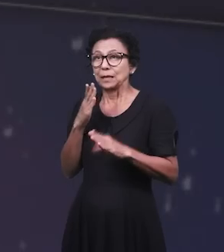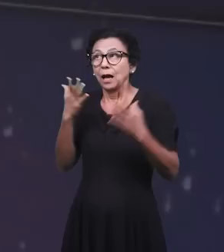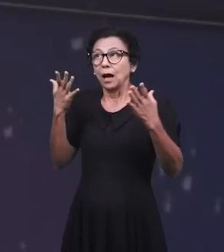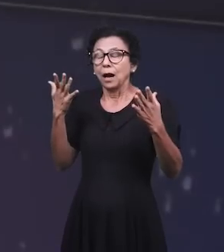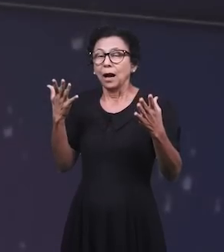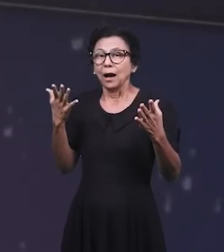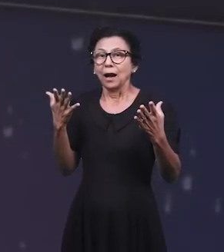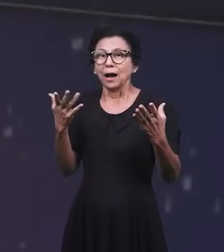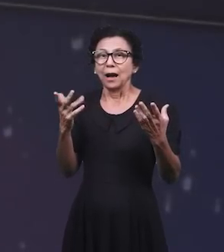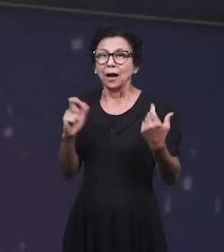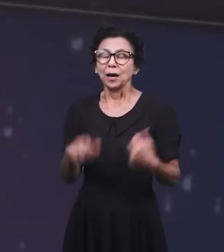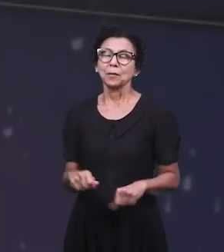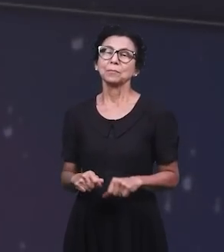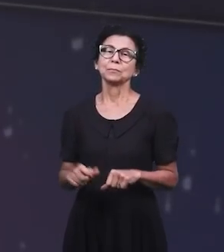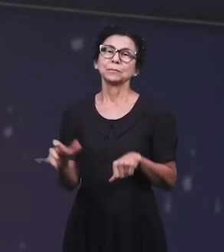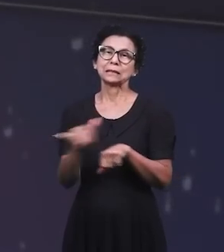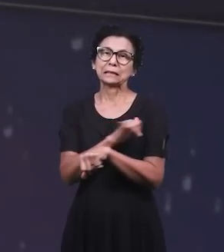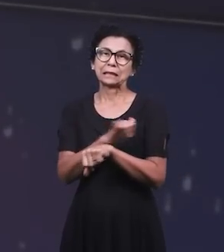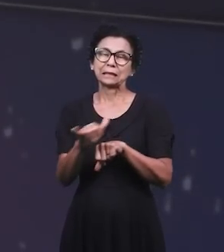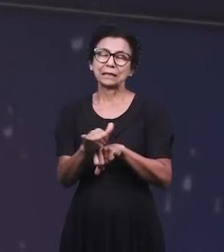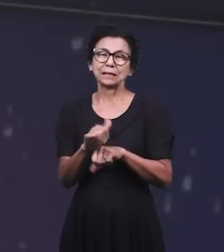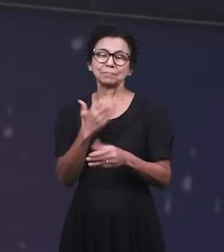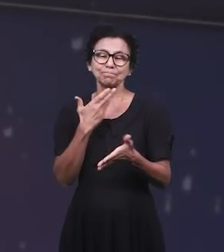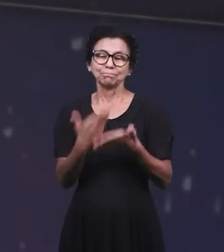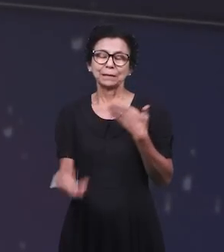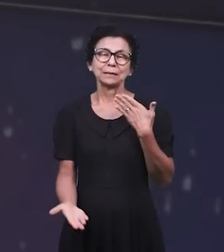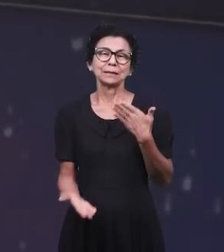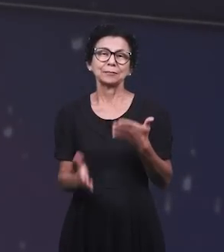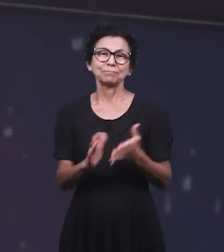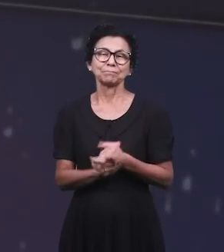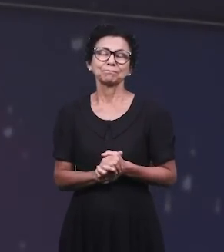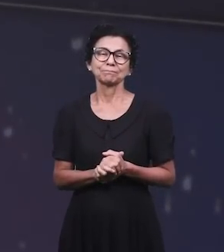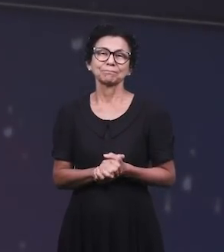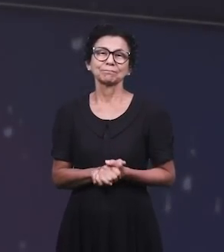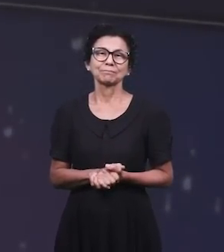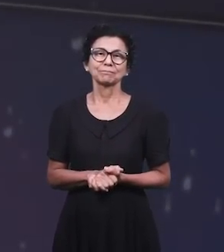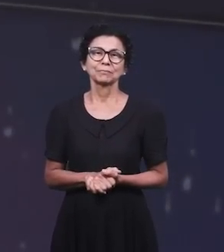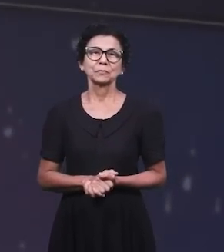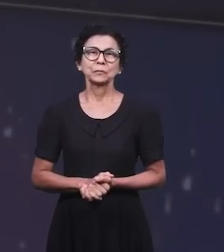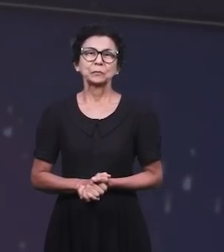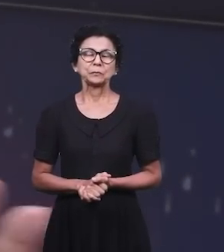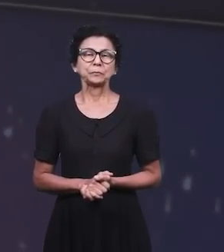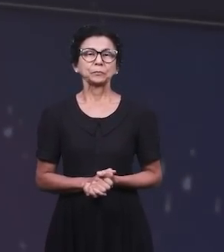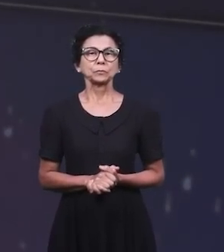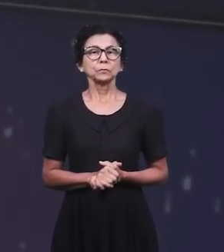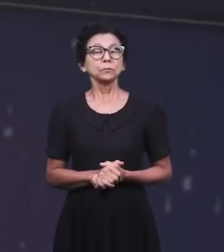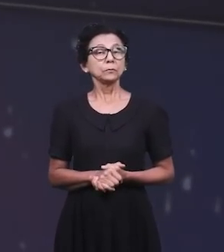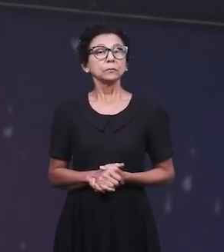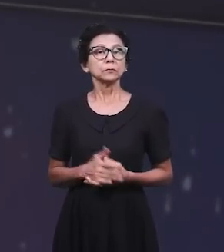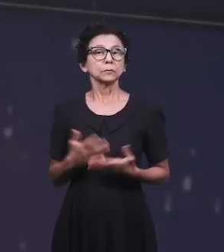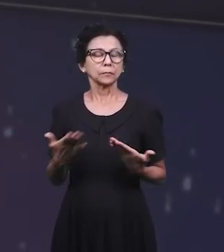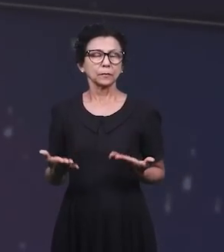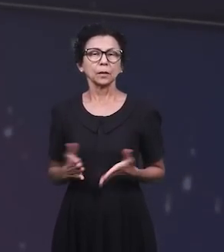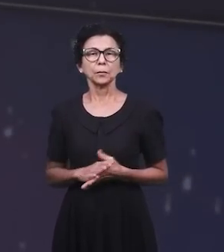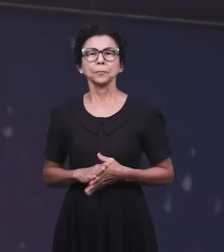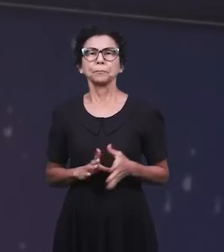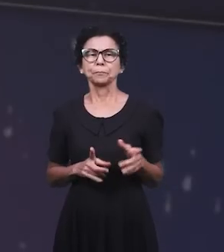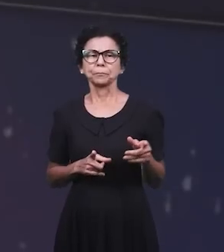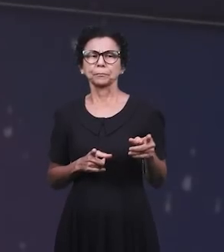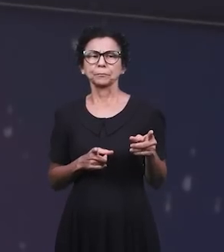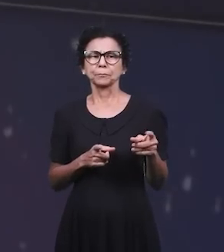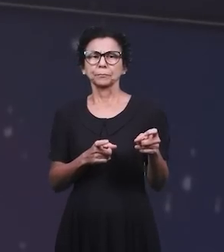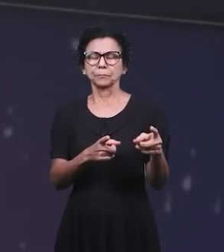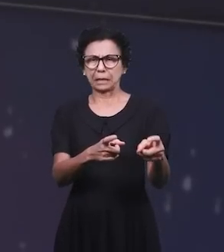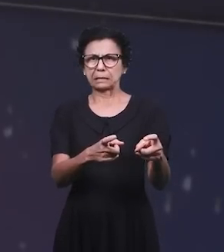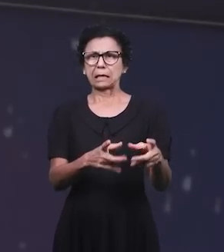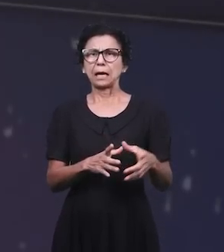é exatamente essa necessidade que a força militar, né, nas guerras